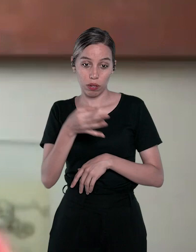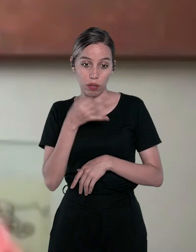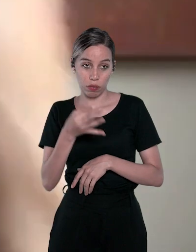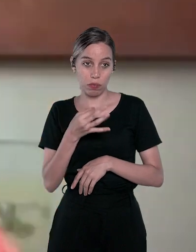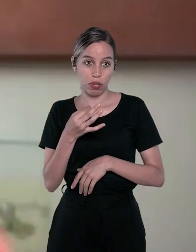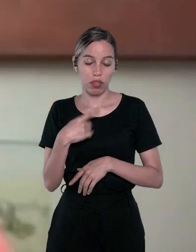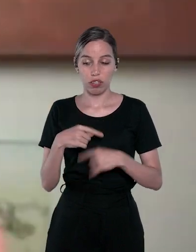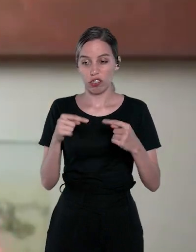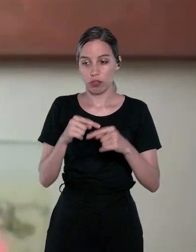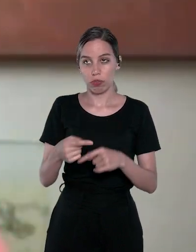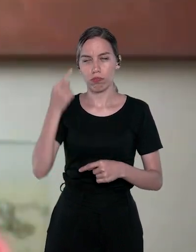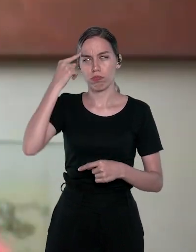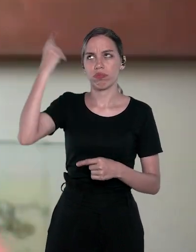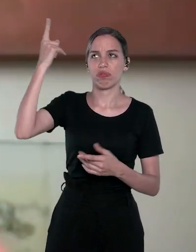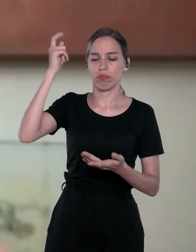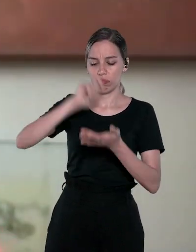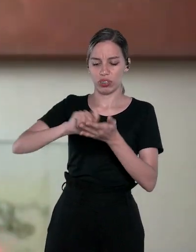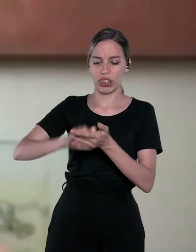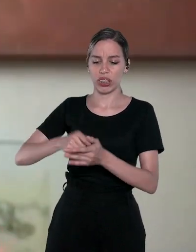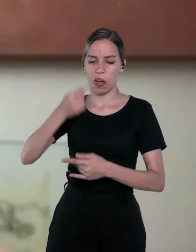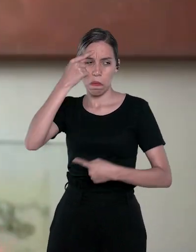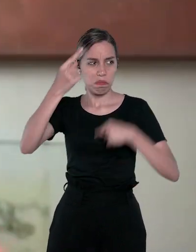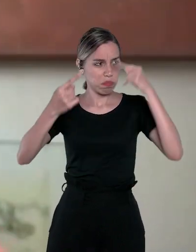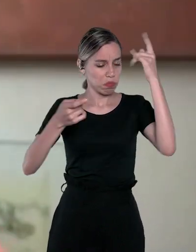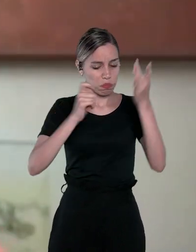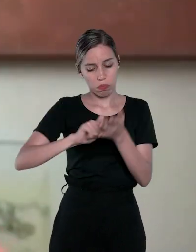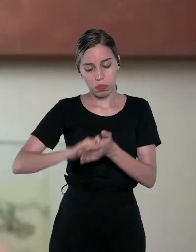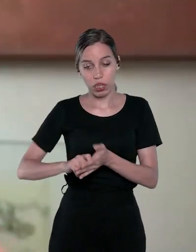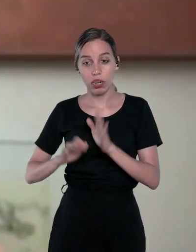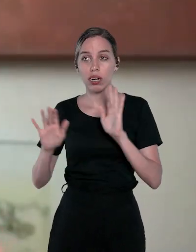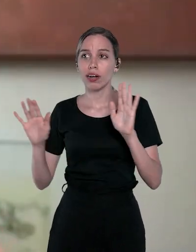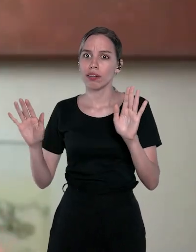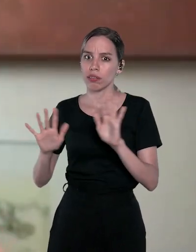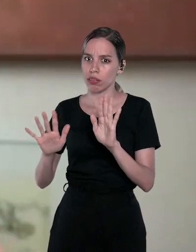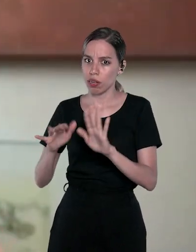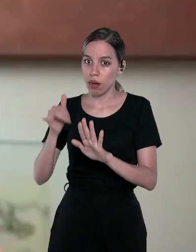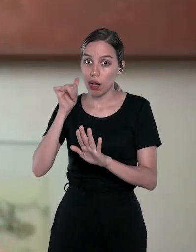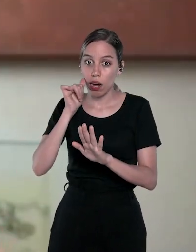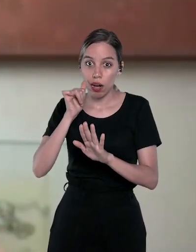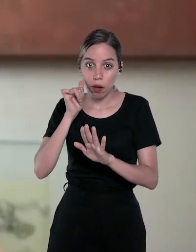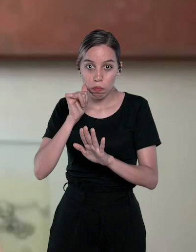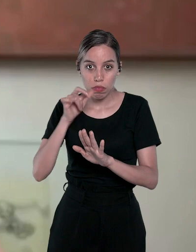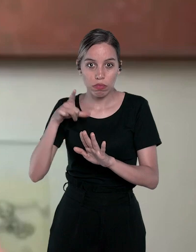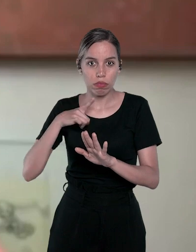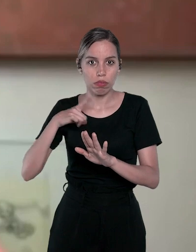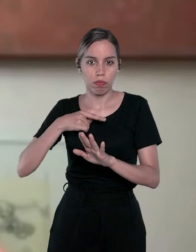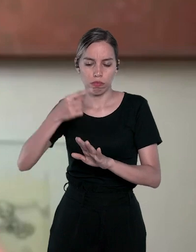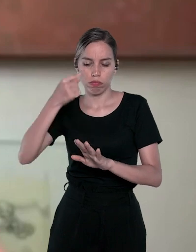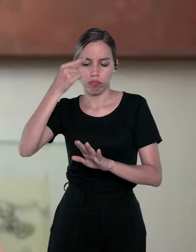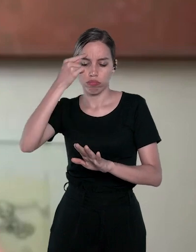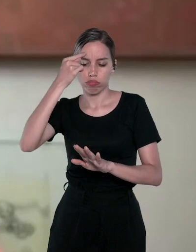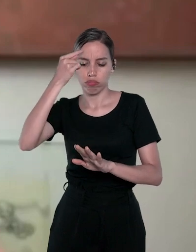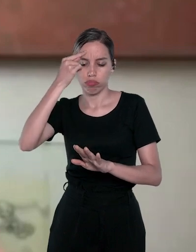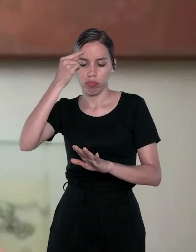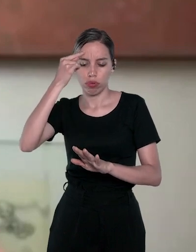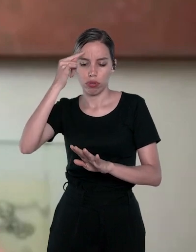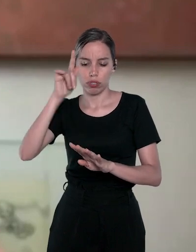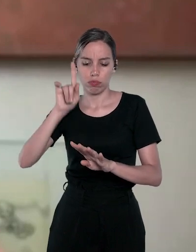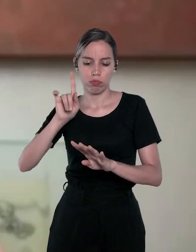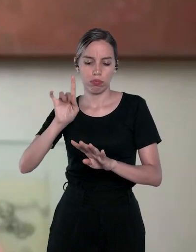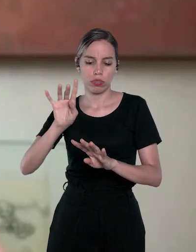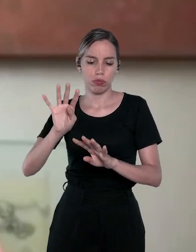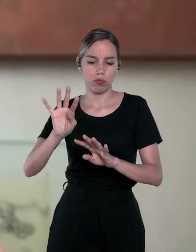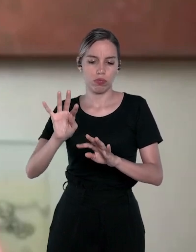espontaneidade, escreve com na cabeça. Não, ela é uma poeta de grande